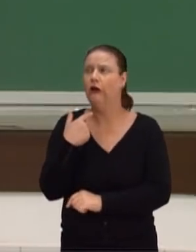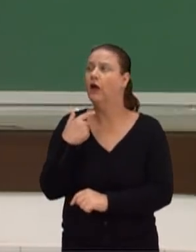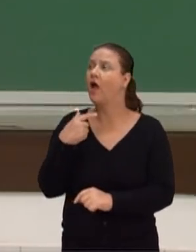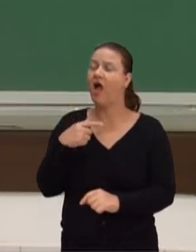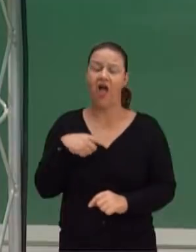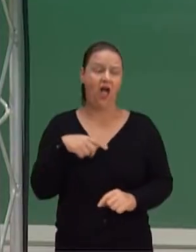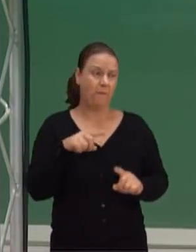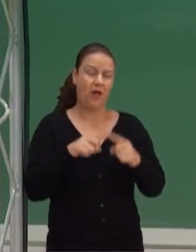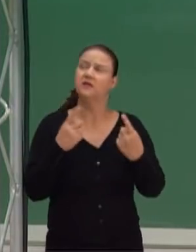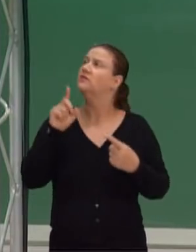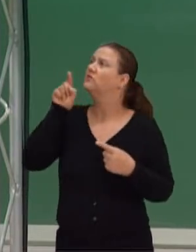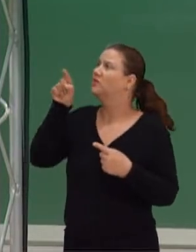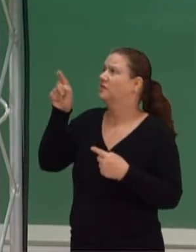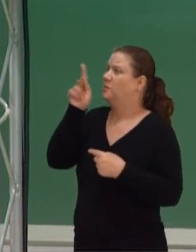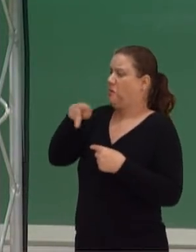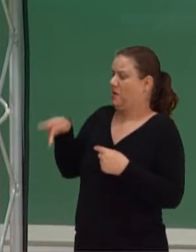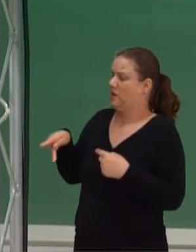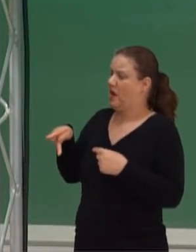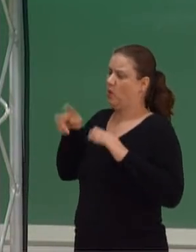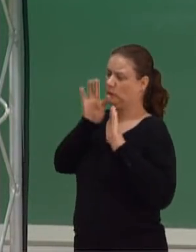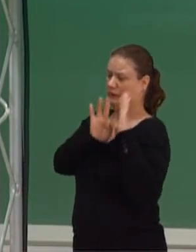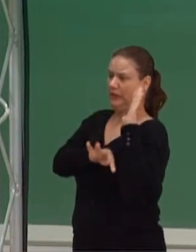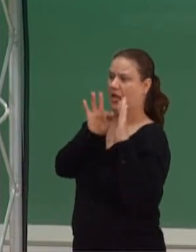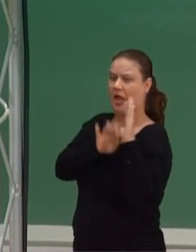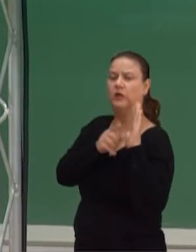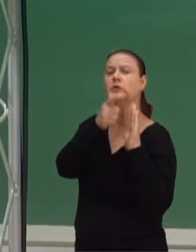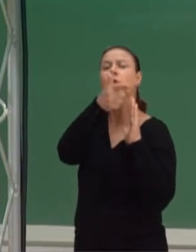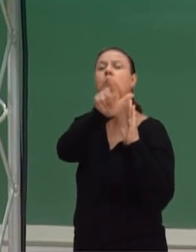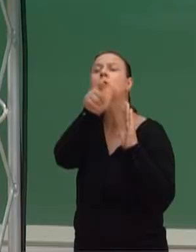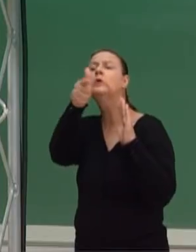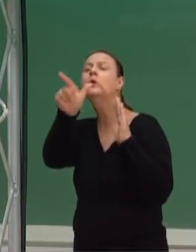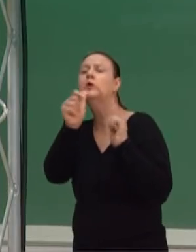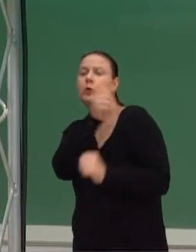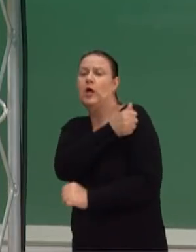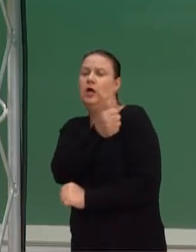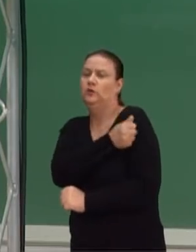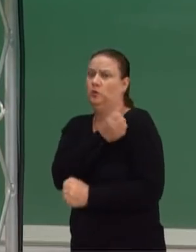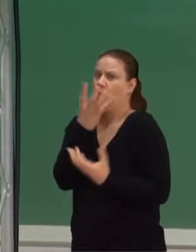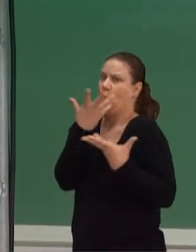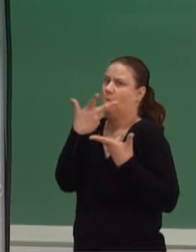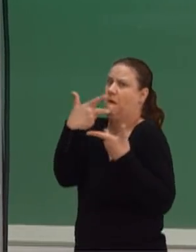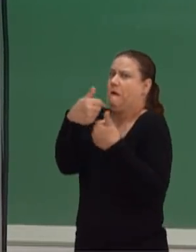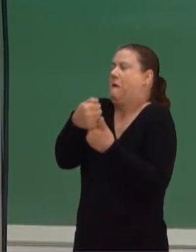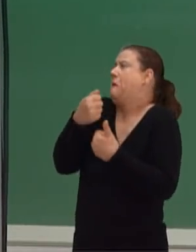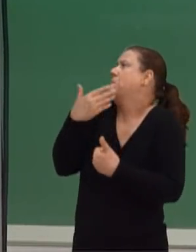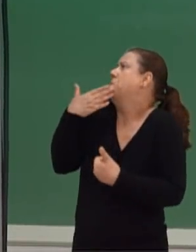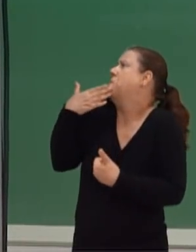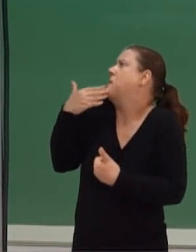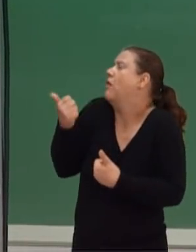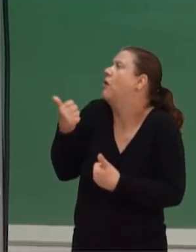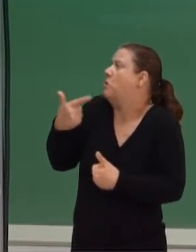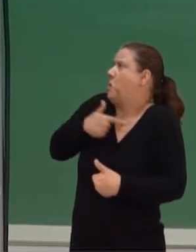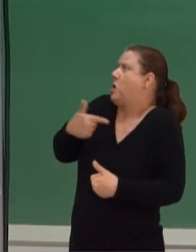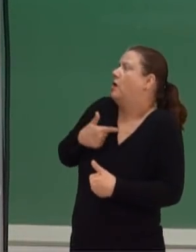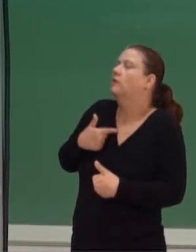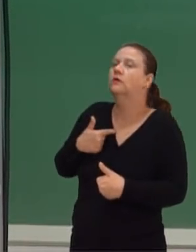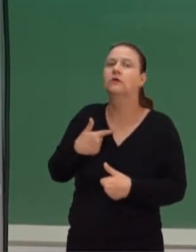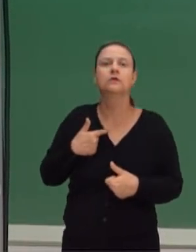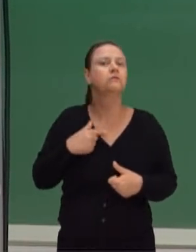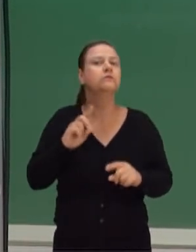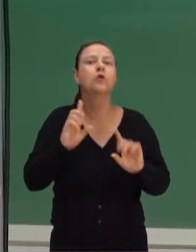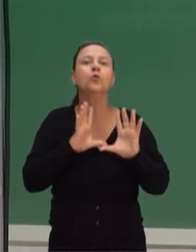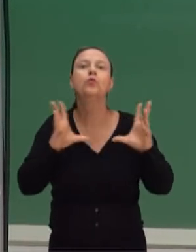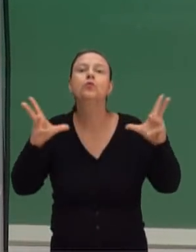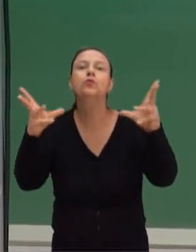de cicrano, de beltrano e eles escrevem muito bem. Eu não sou capaz. Todos nós